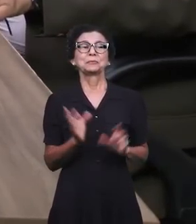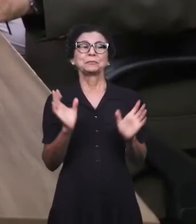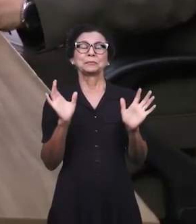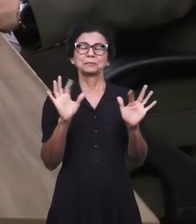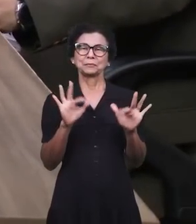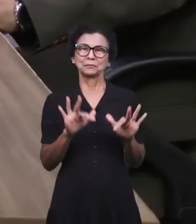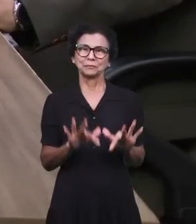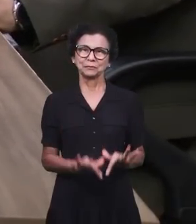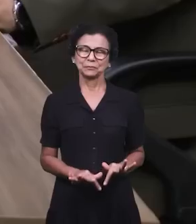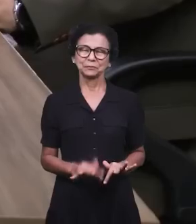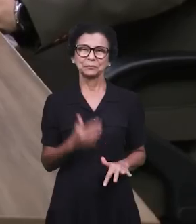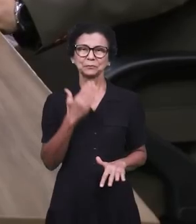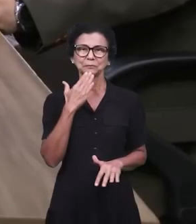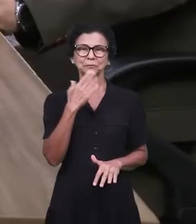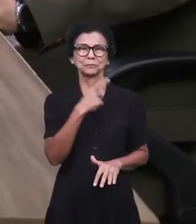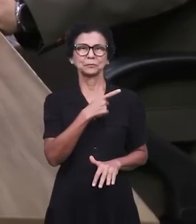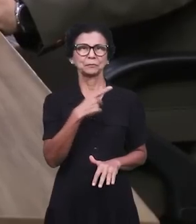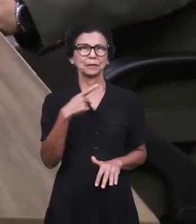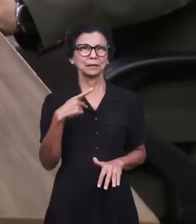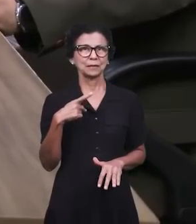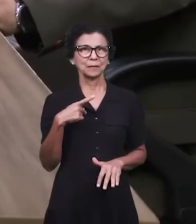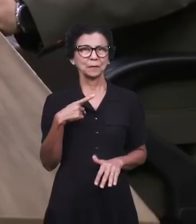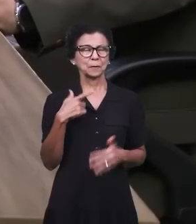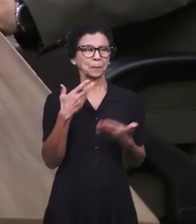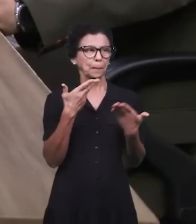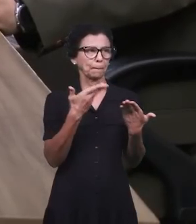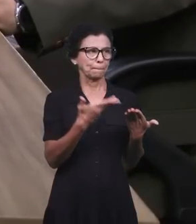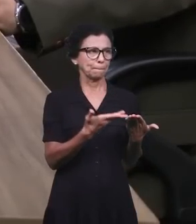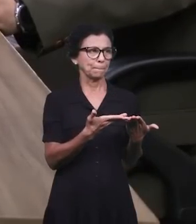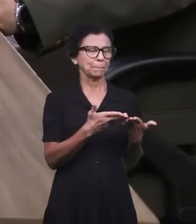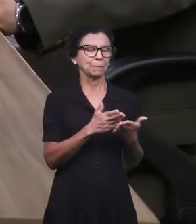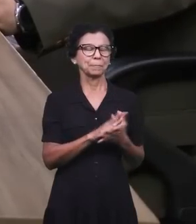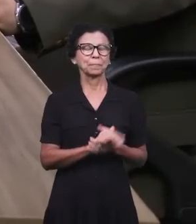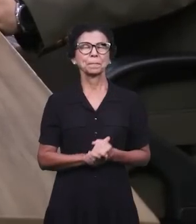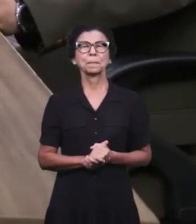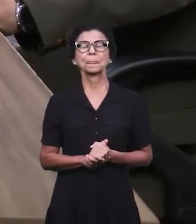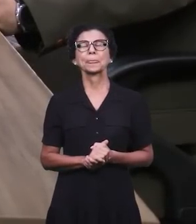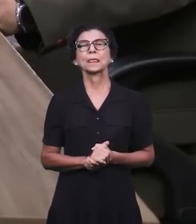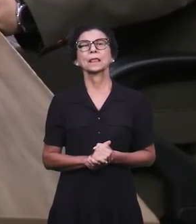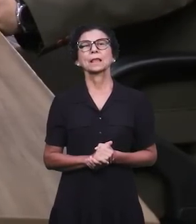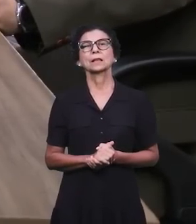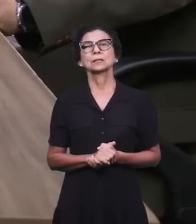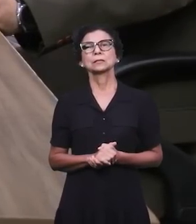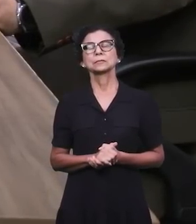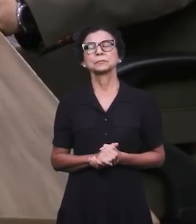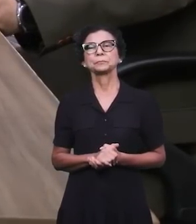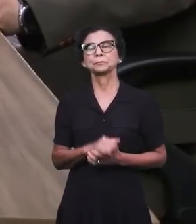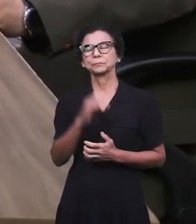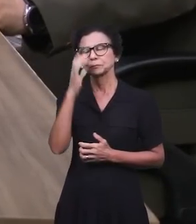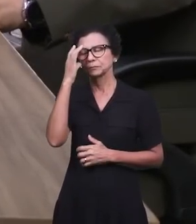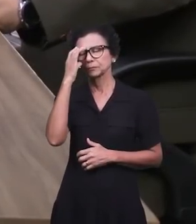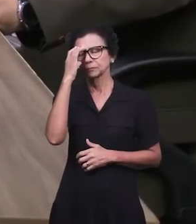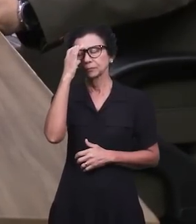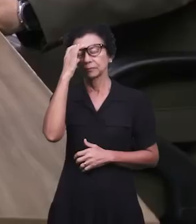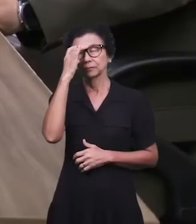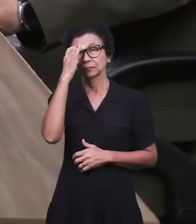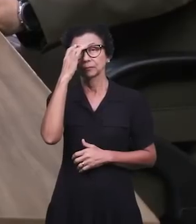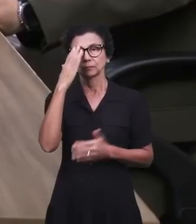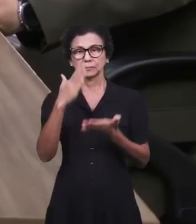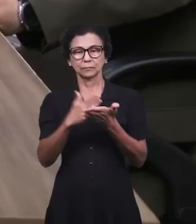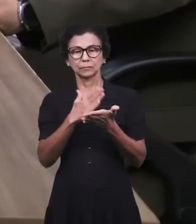pedir para que o pastor Miguel, o professor Miguel, possa fazê-las nesse momento. Nós vamos ler um texto,